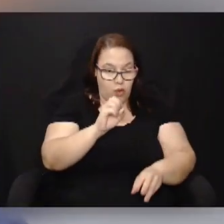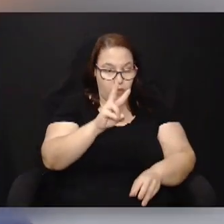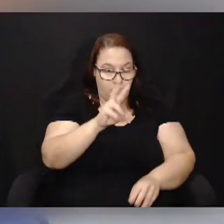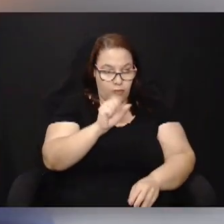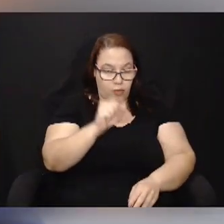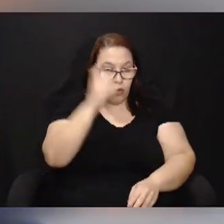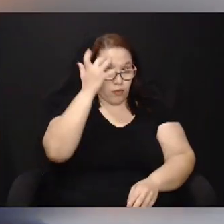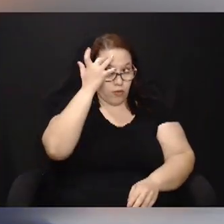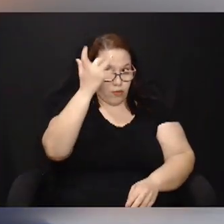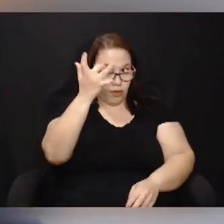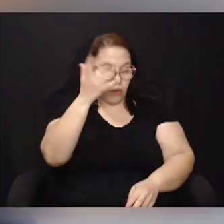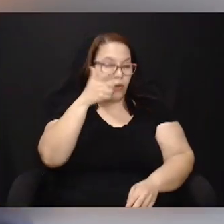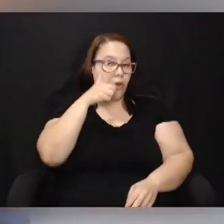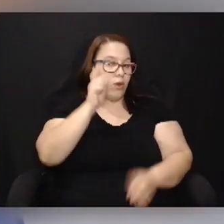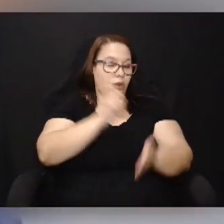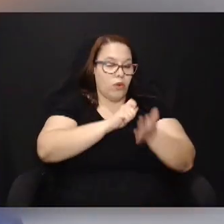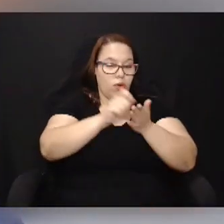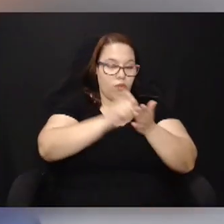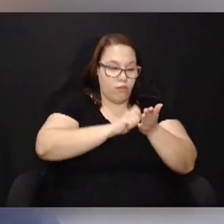a autodeclaração,